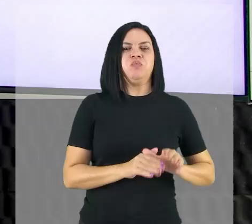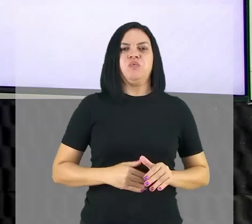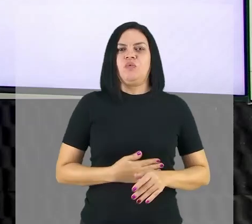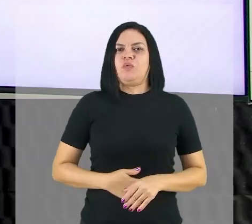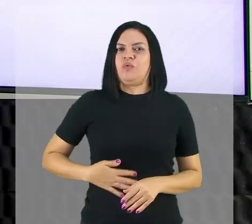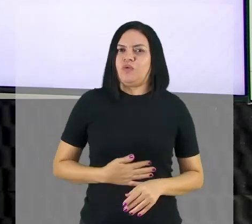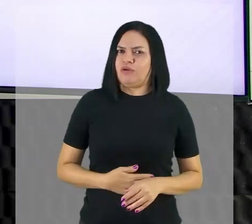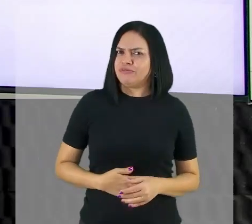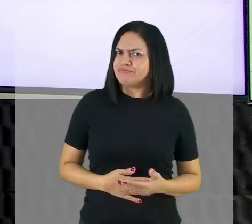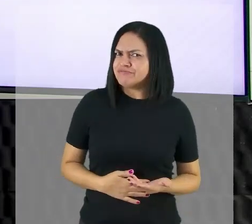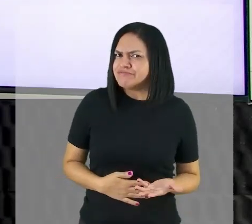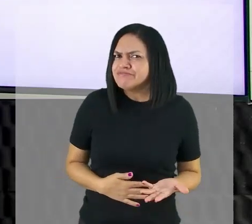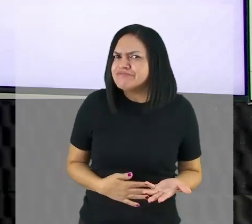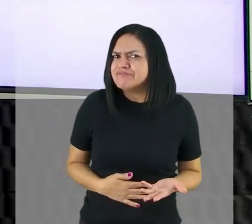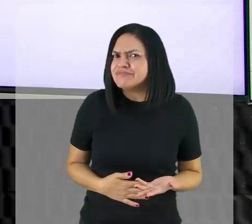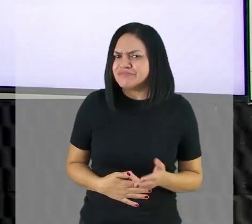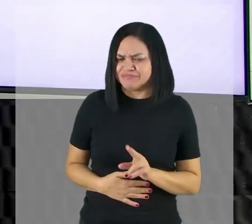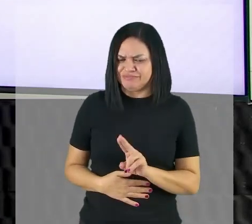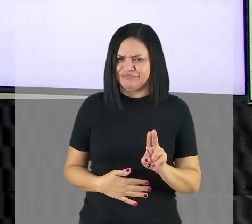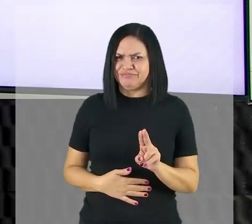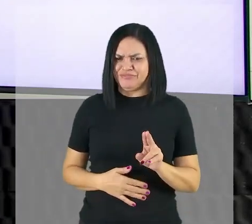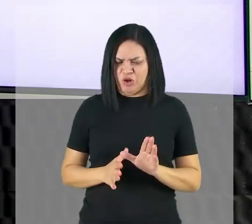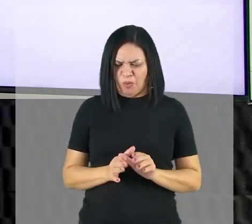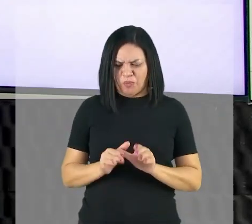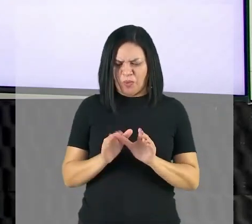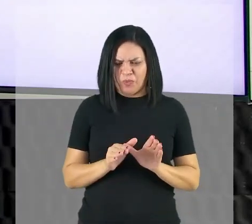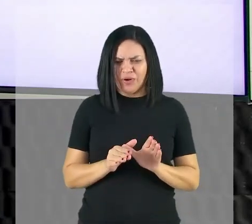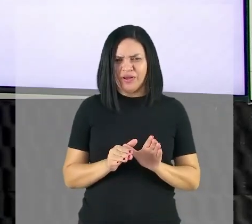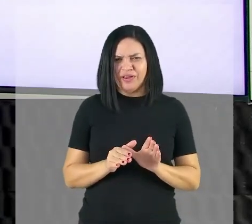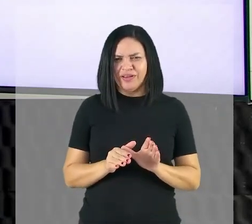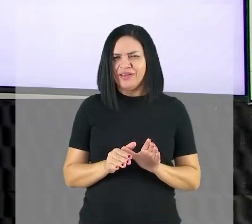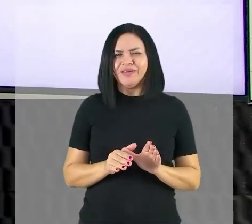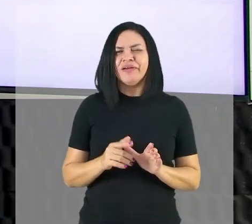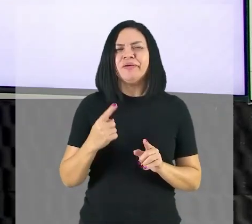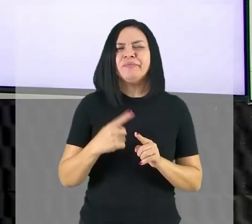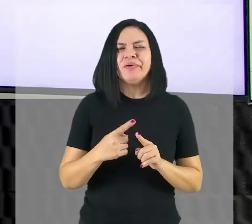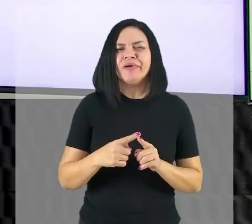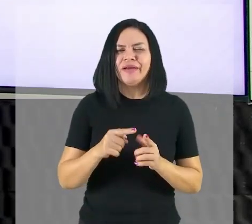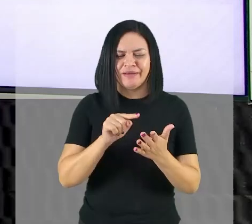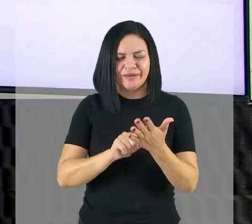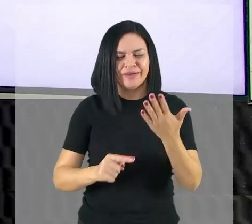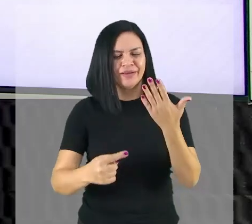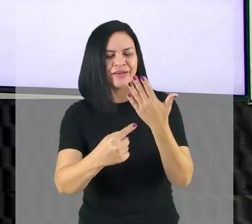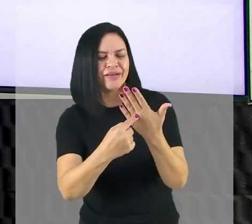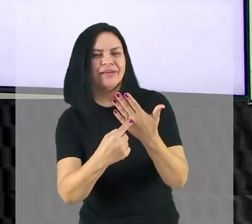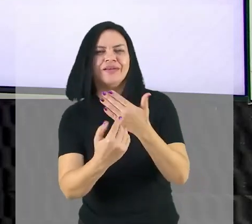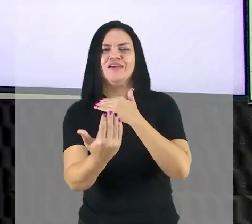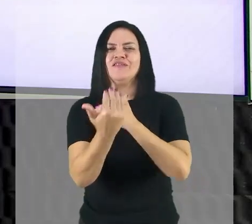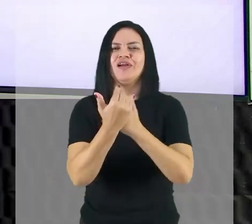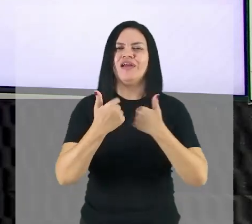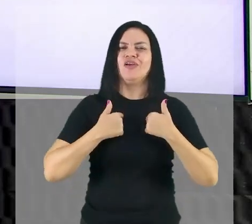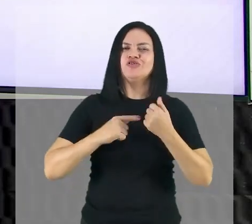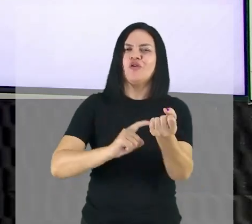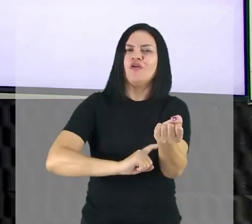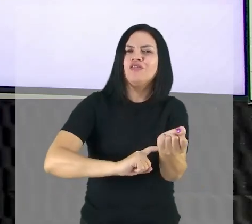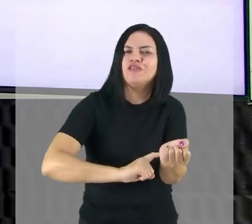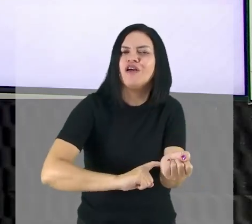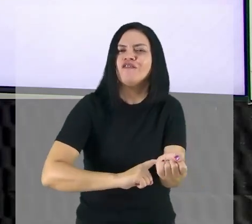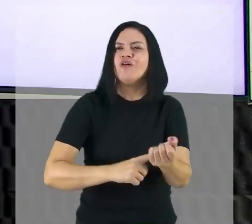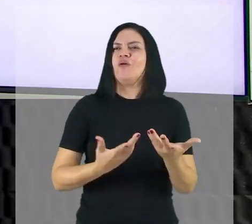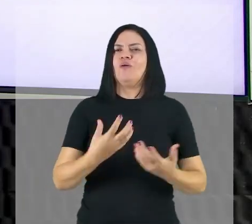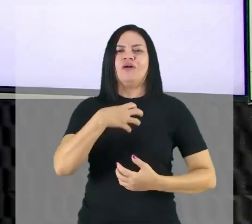estômago. Por que eu uso essa expressão? Para falar que eu estou ansiosa, para falar que eu estou nervosa, para falar que eu tenho